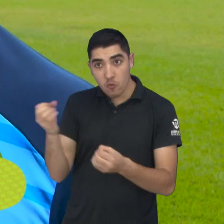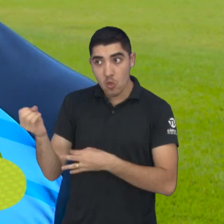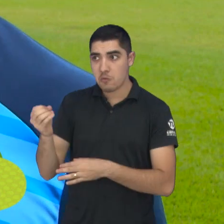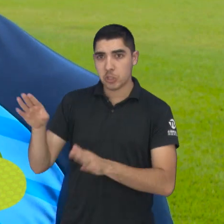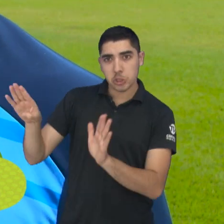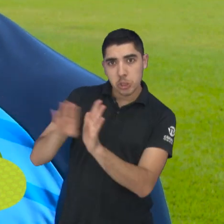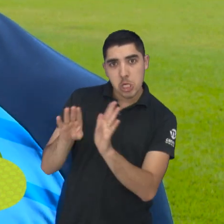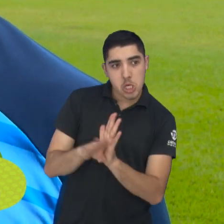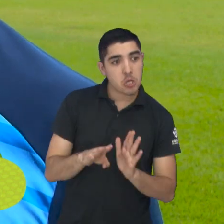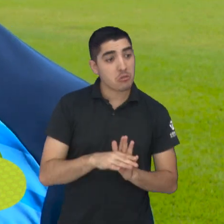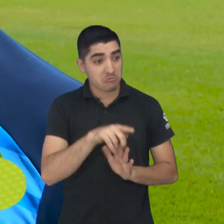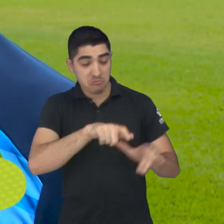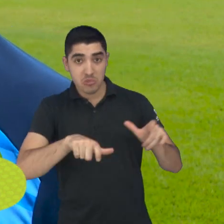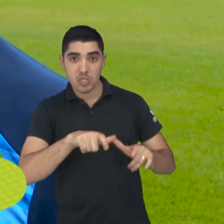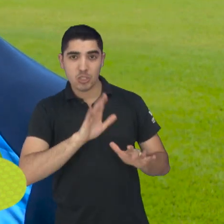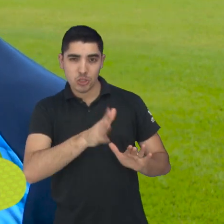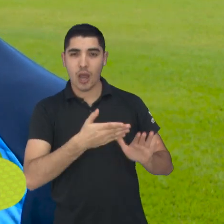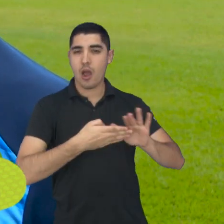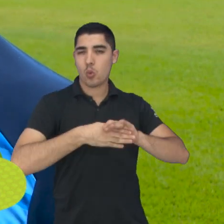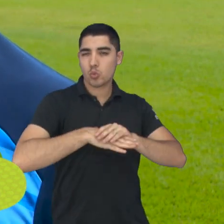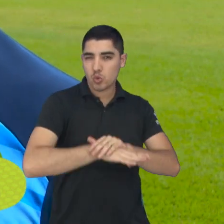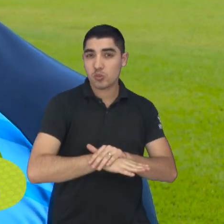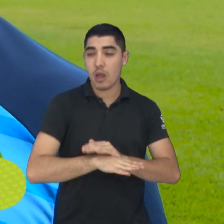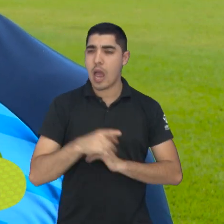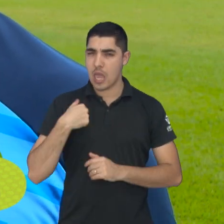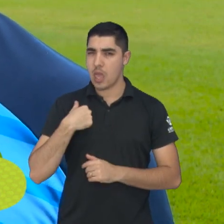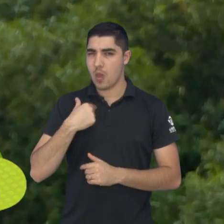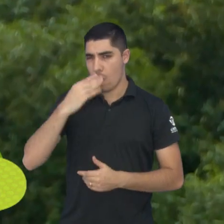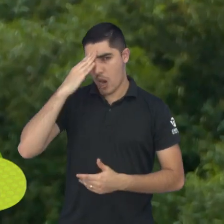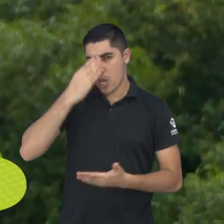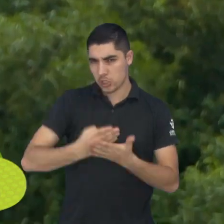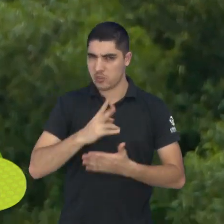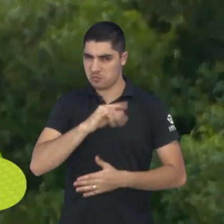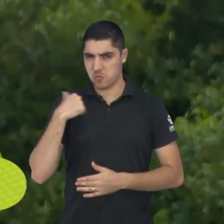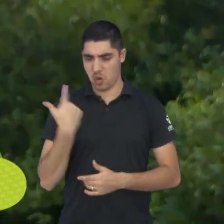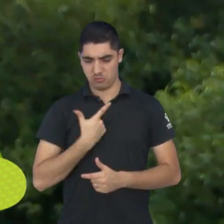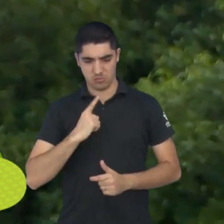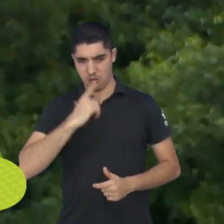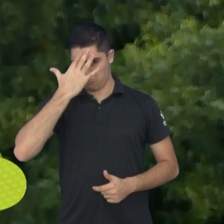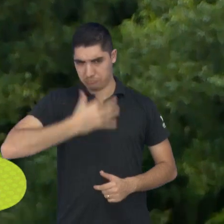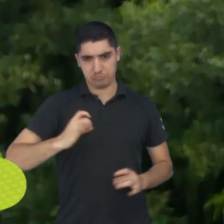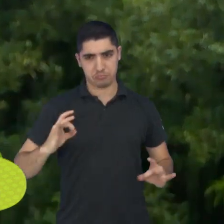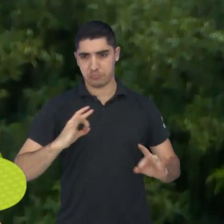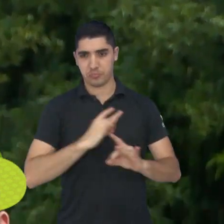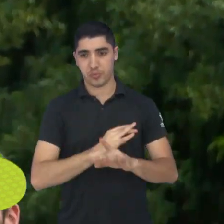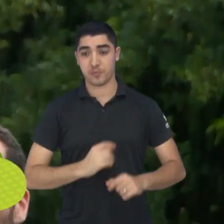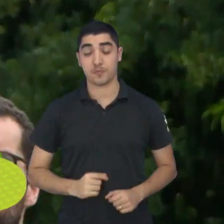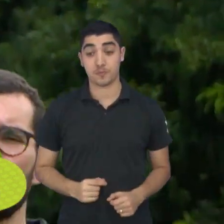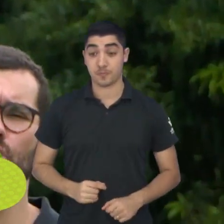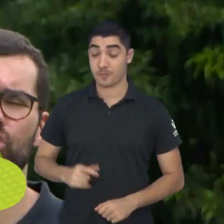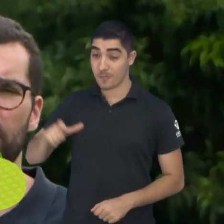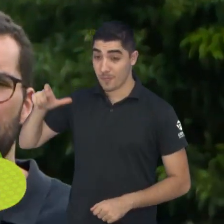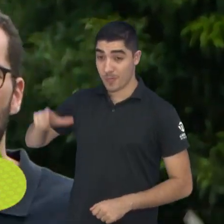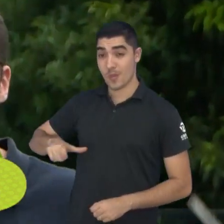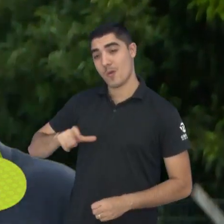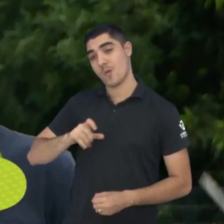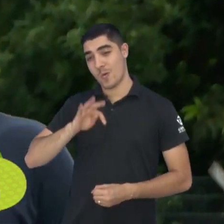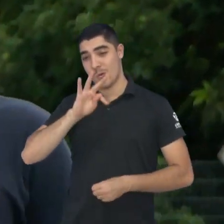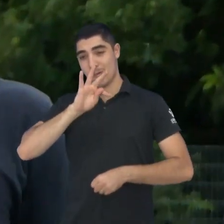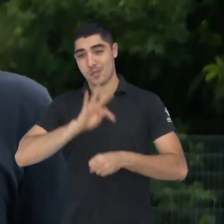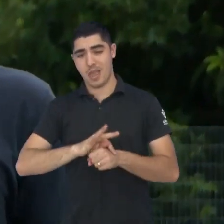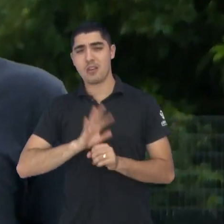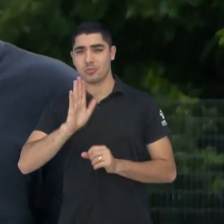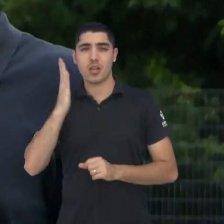a adaptação foi boa. Então a gente crê que no início a gente já vai estar bem preparado. Se o técnico Ricardo Costa já tem um esboço do time que